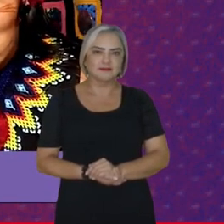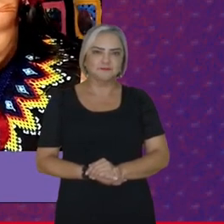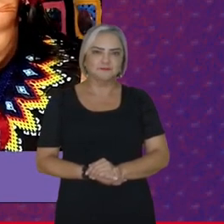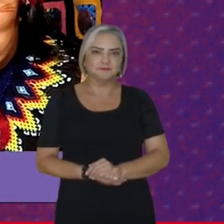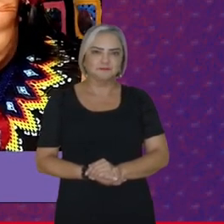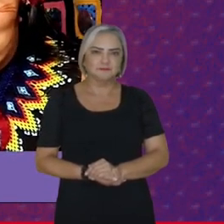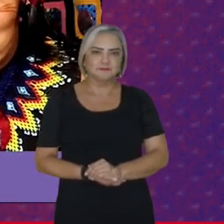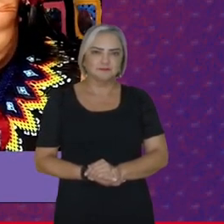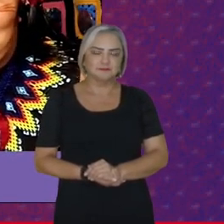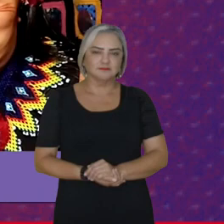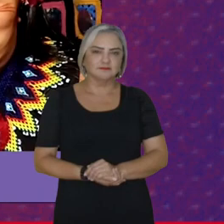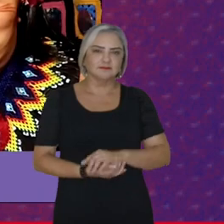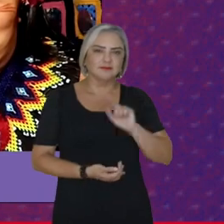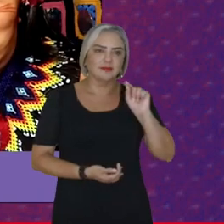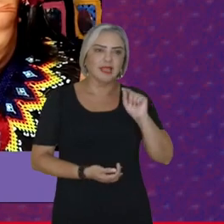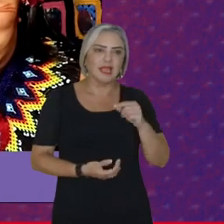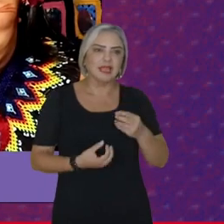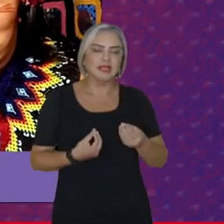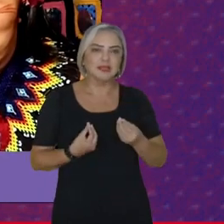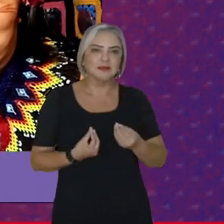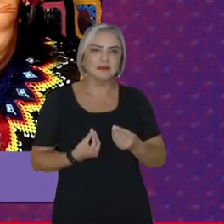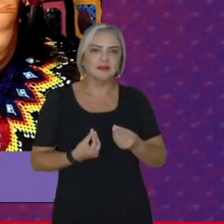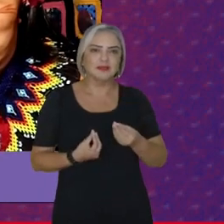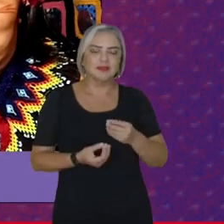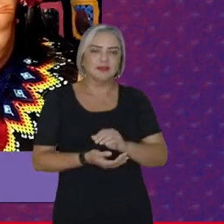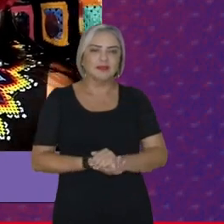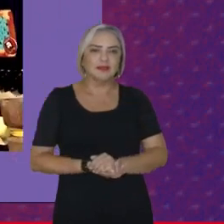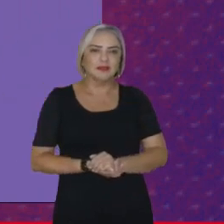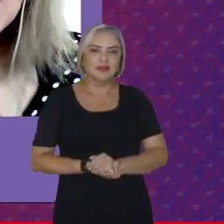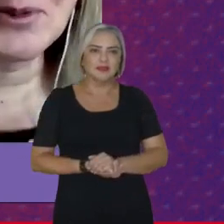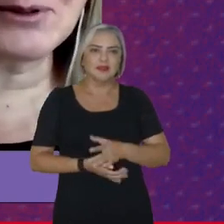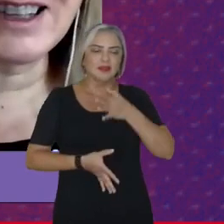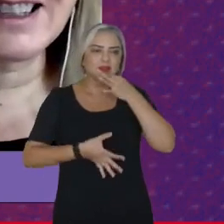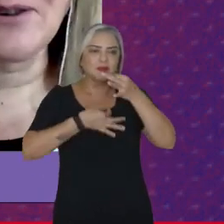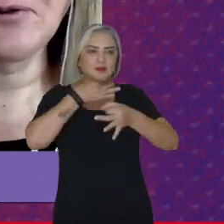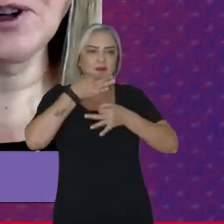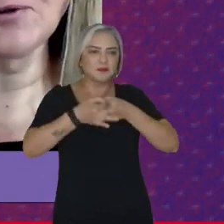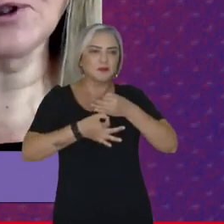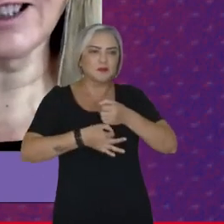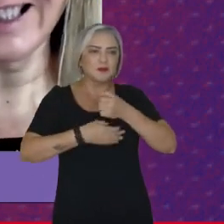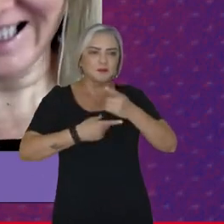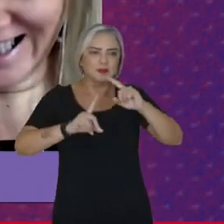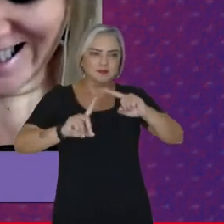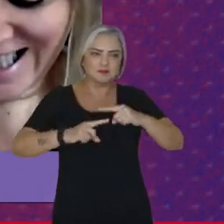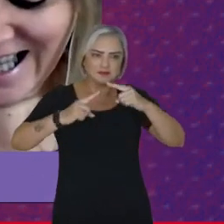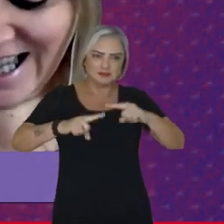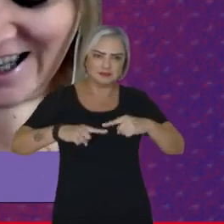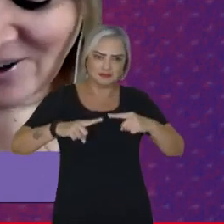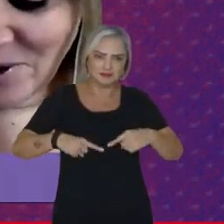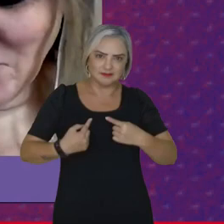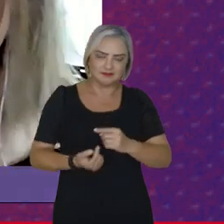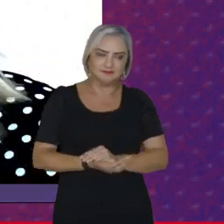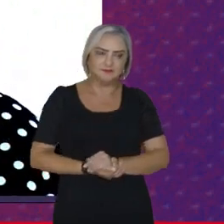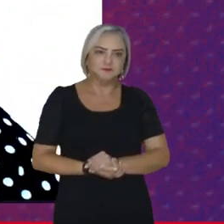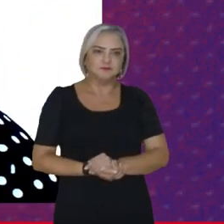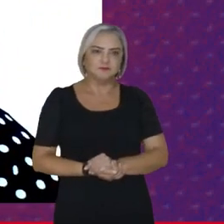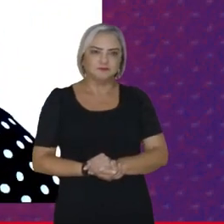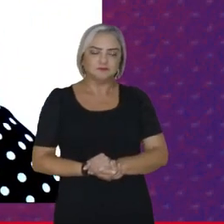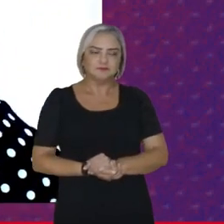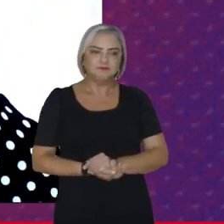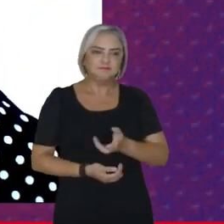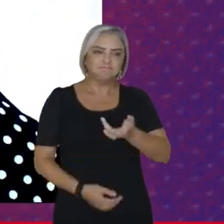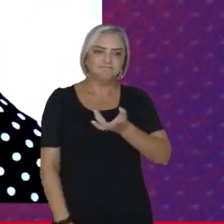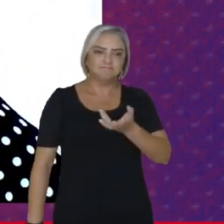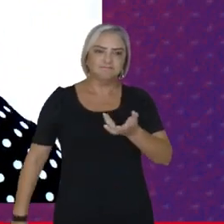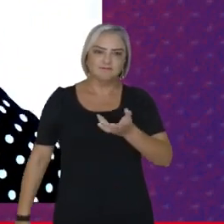Maia, ainda dentro, então, aí dos comentários sobre os desafios, que eu